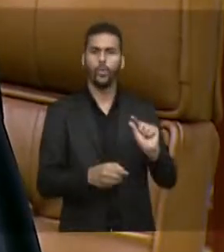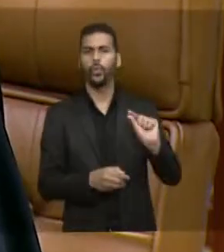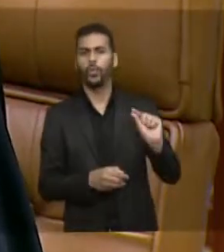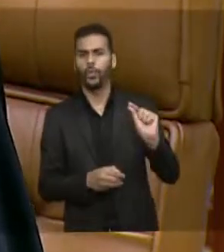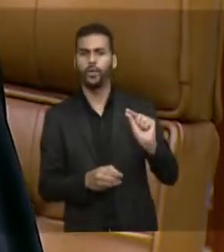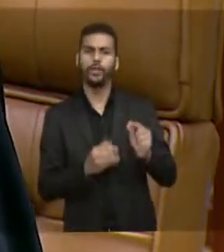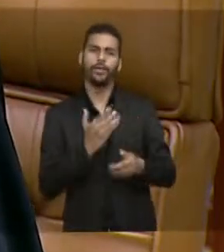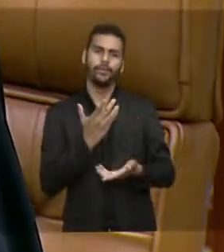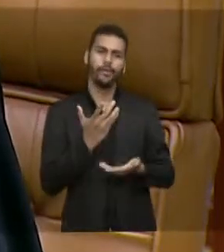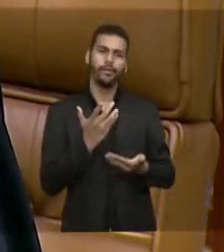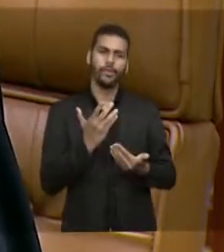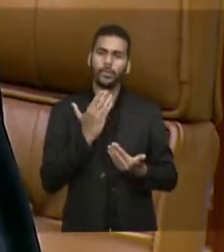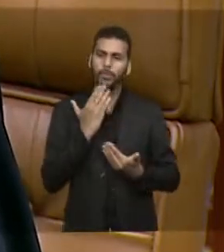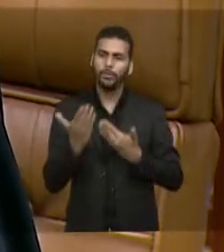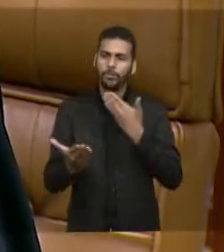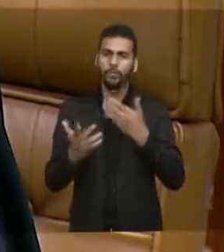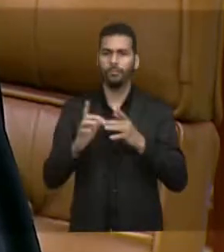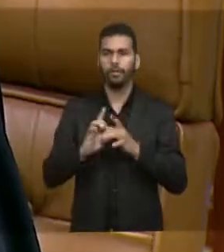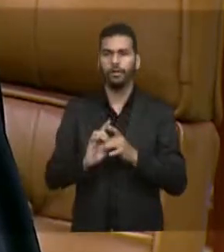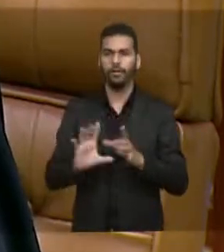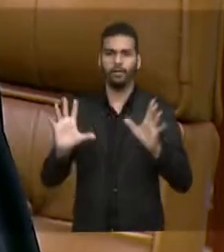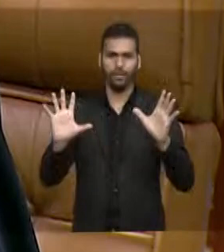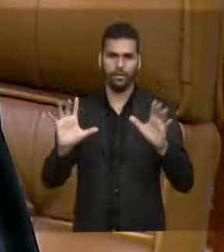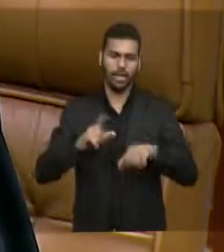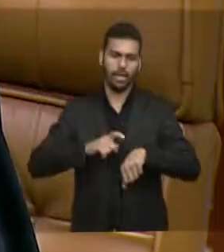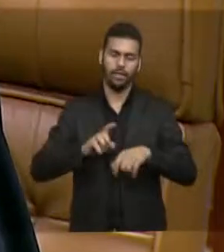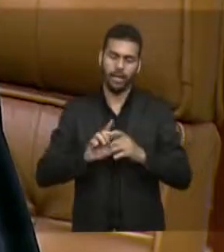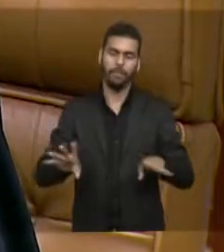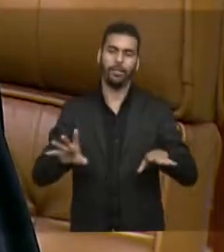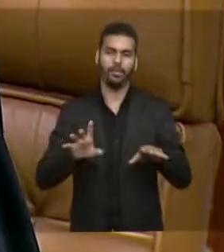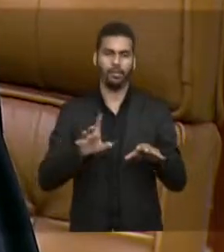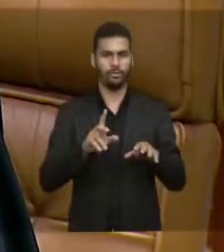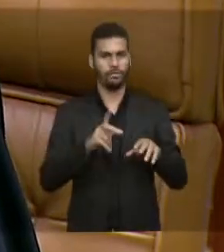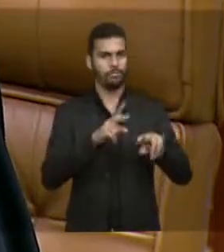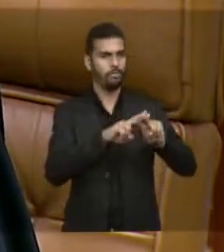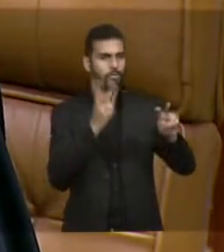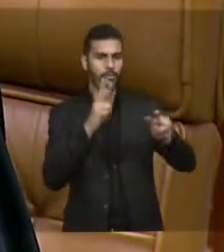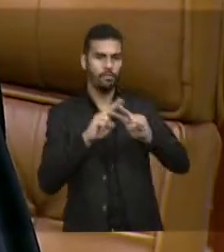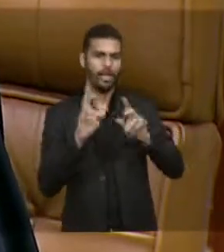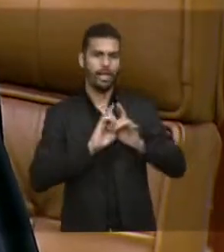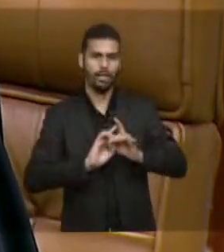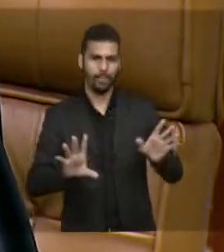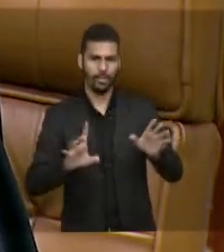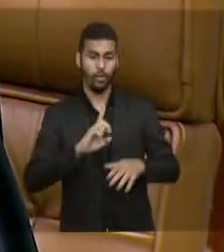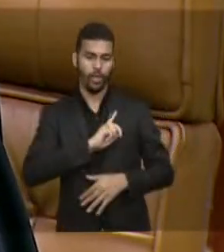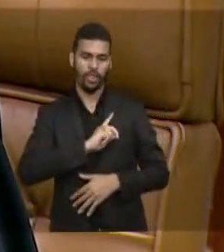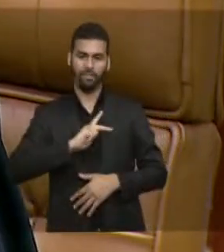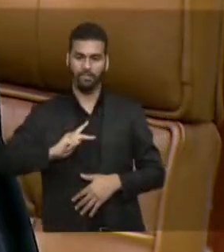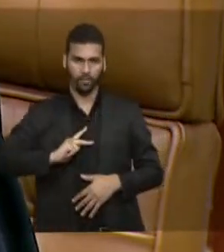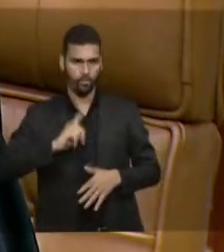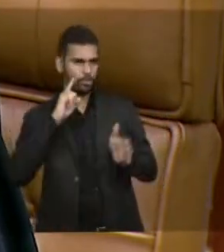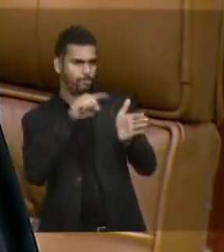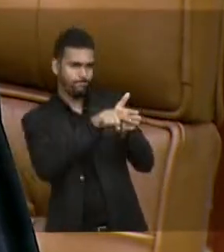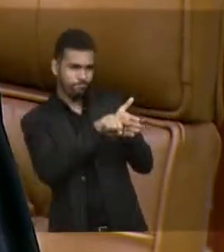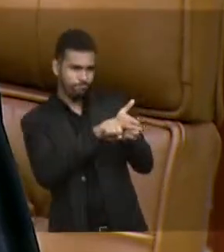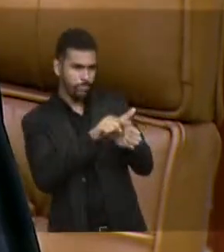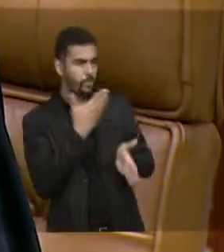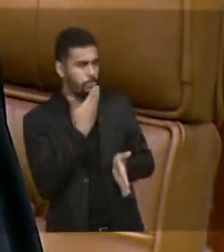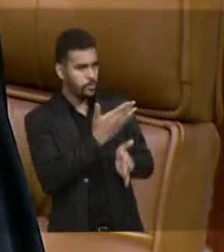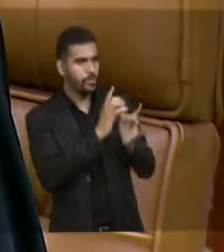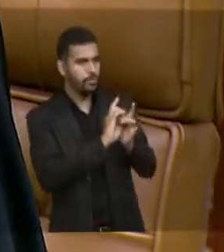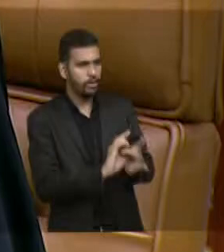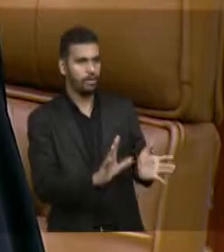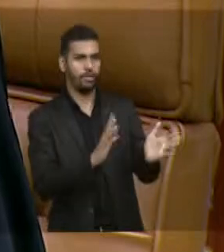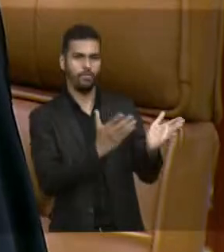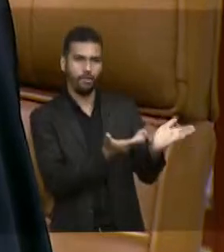realizados pedidos de liberdade é provisória por parte de vários principalmente defensores públicos alguns